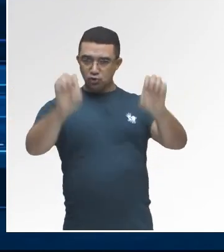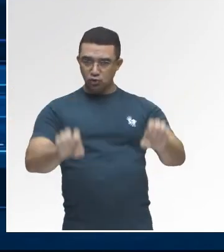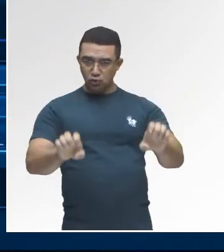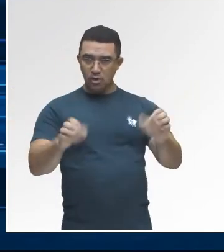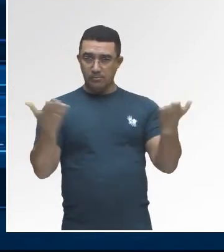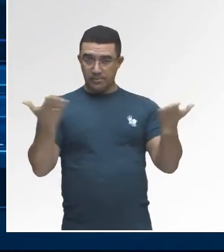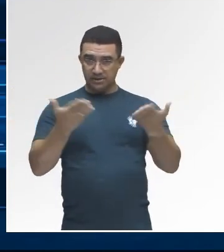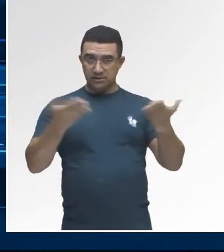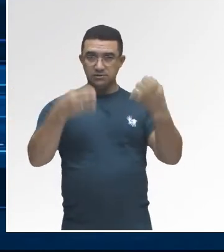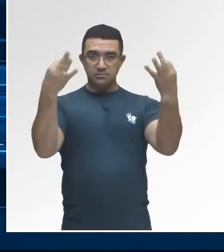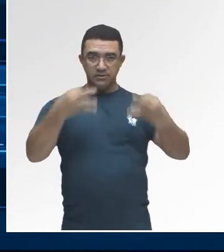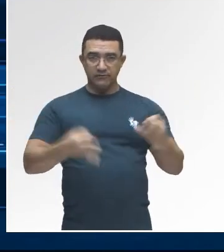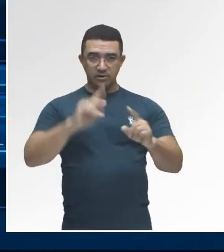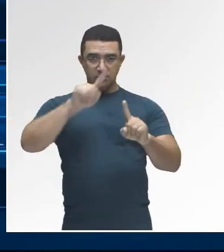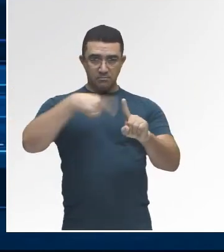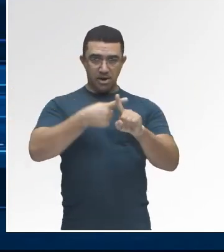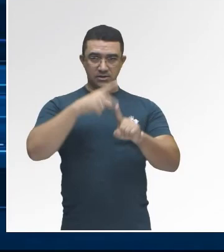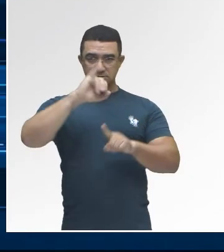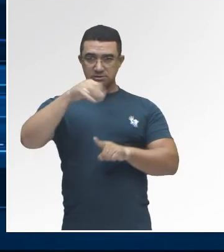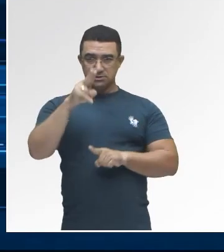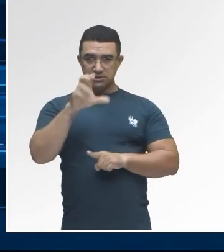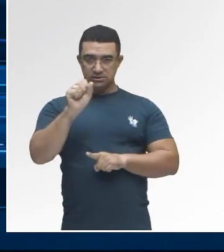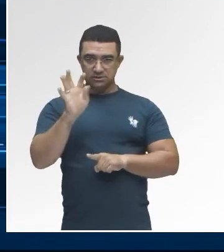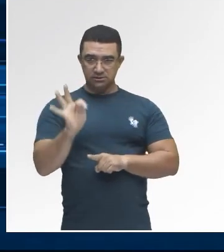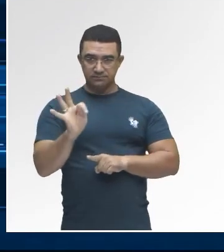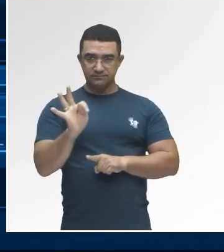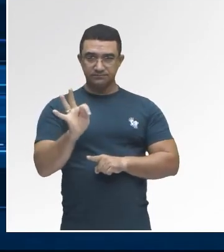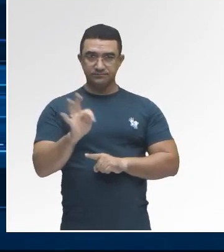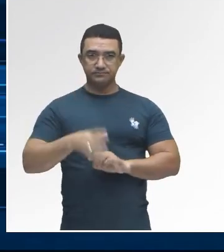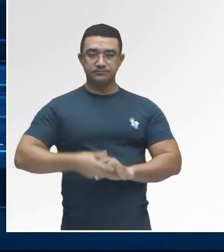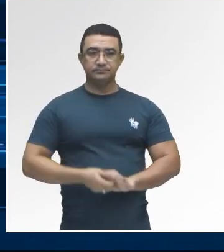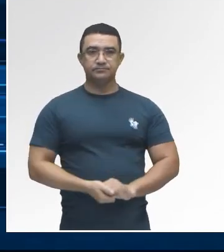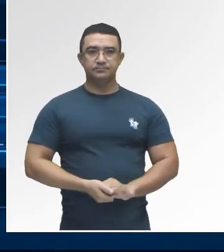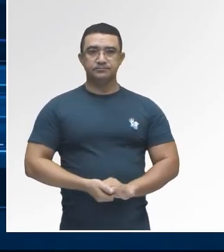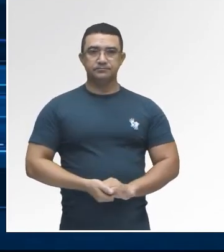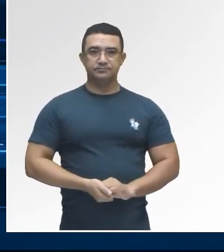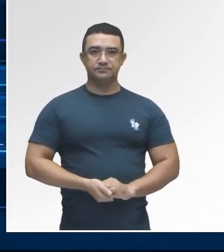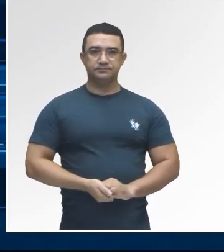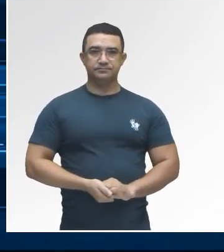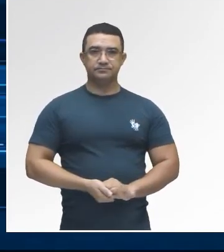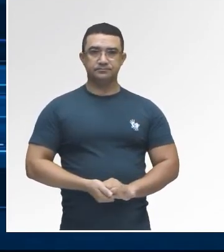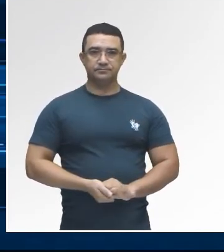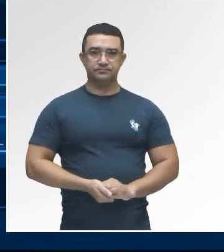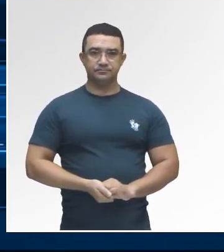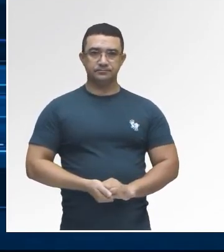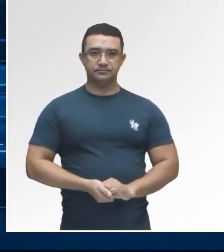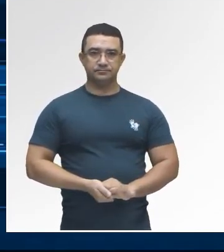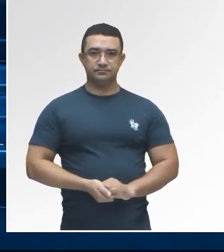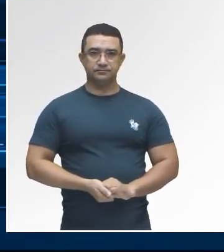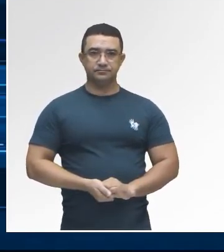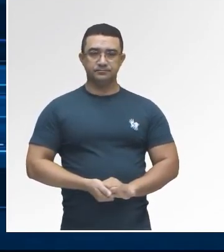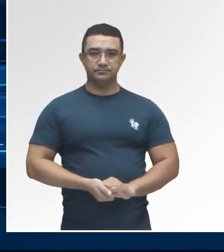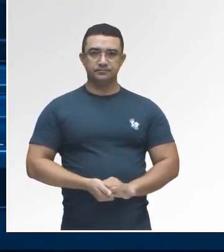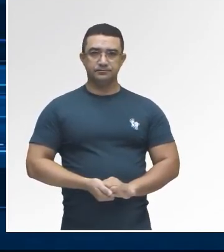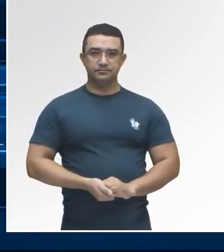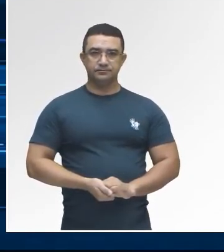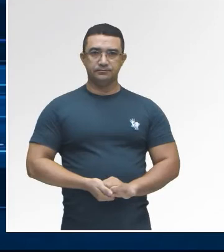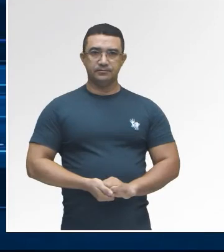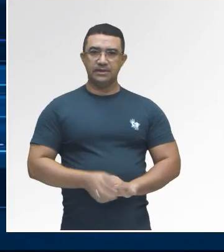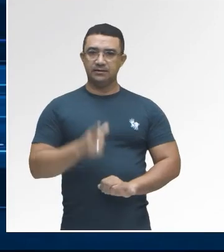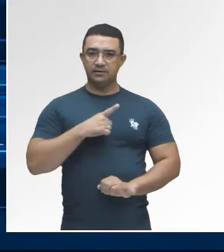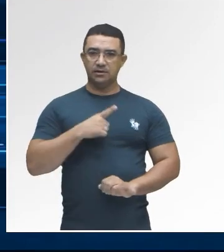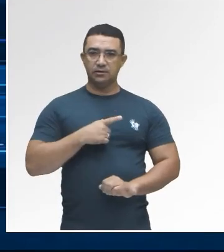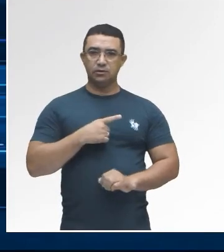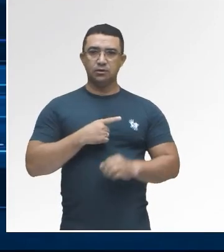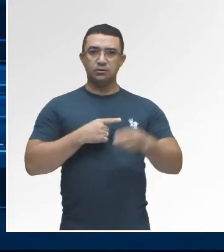perfect mais o just. Vamos fazer aqui todo mundo junto me acompanhando. Olha só. Eu tenho duas